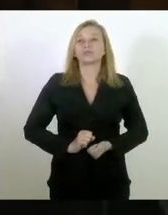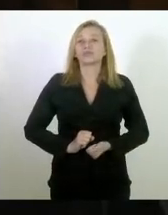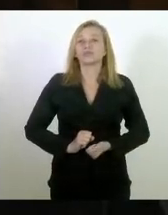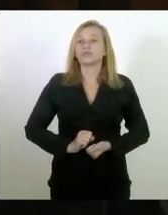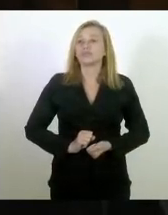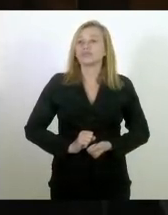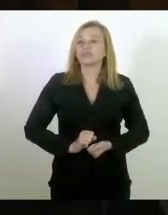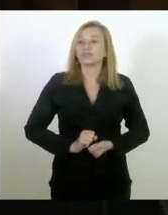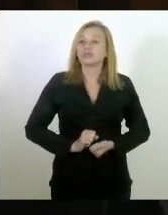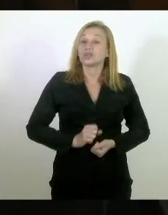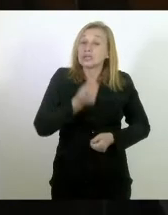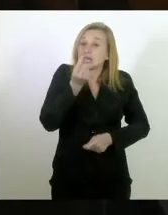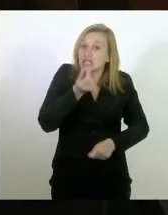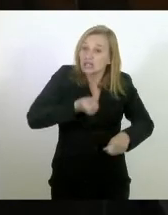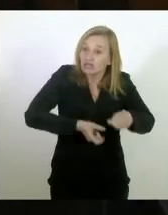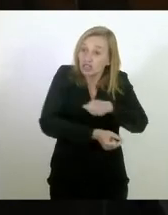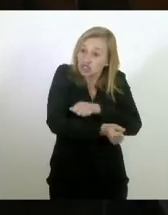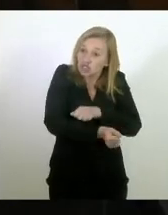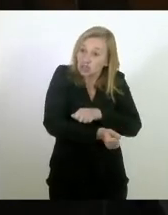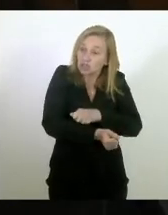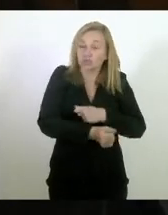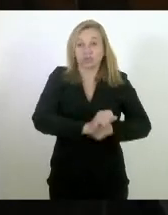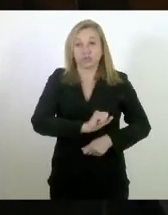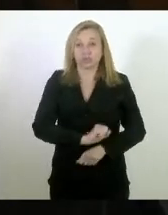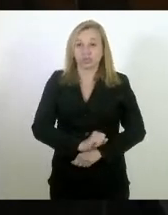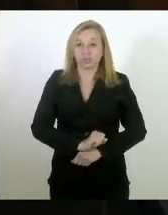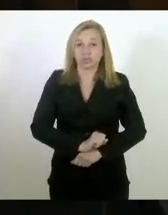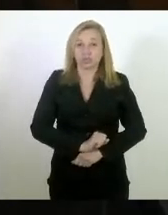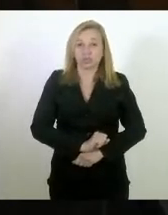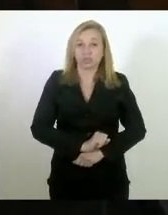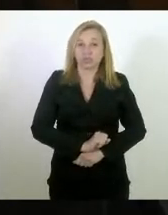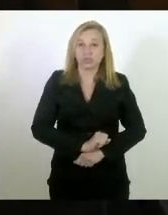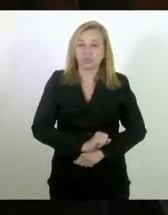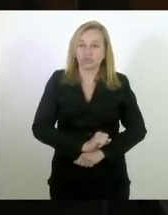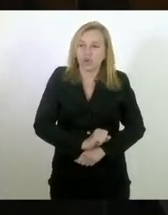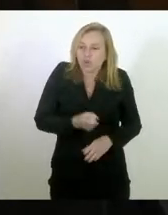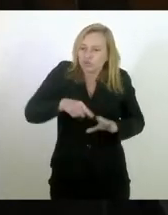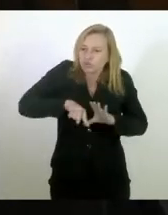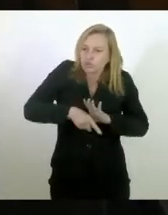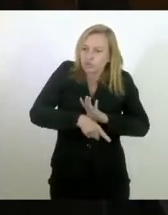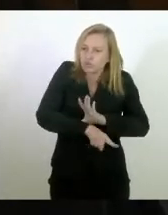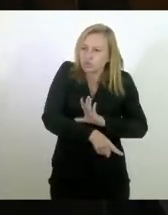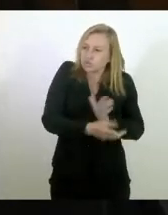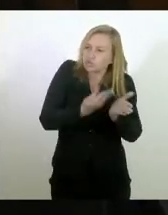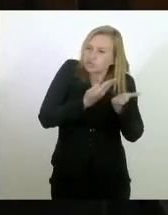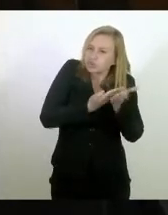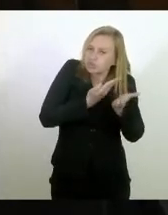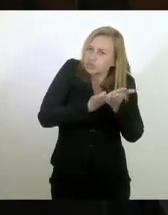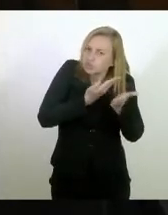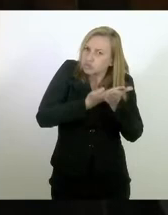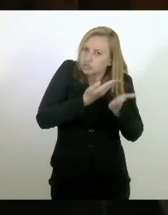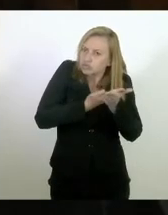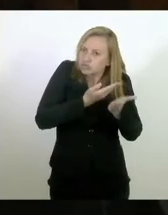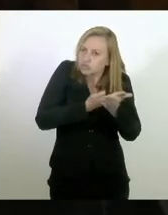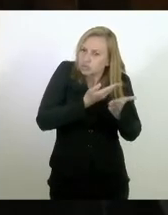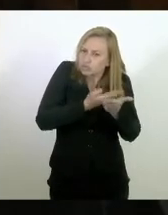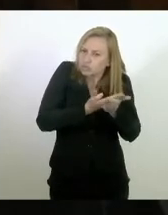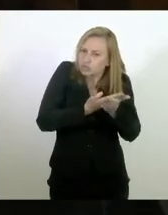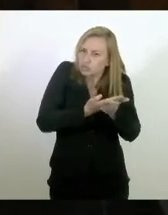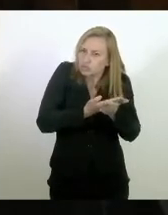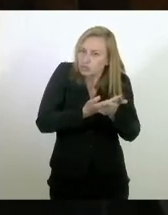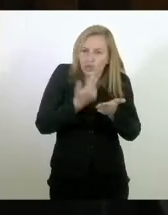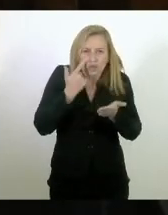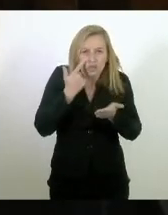se fosse investidos com uma análise profunda e de viabilidade